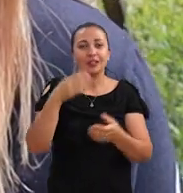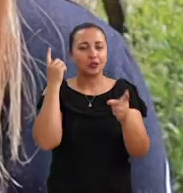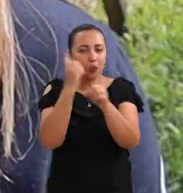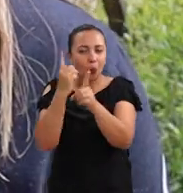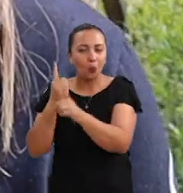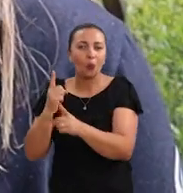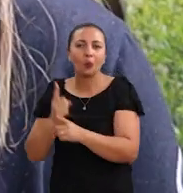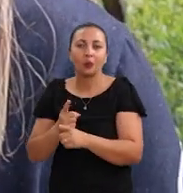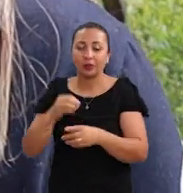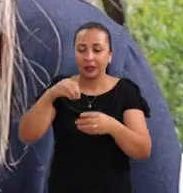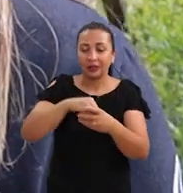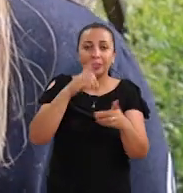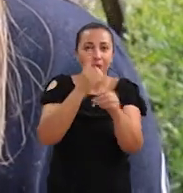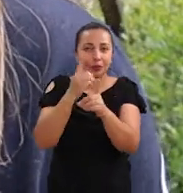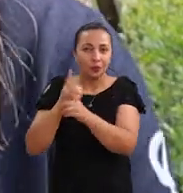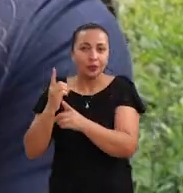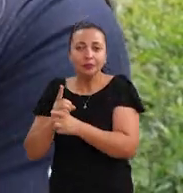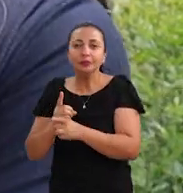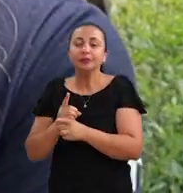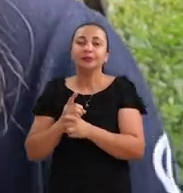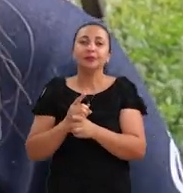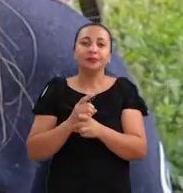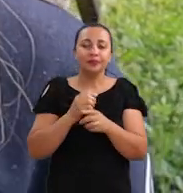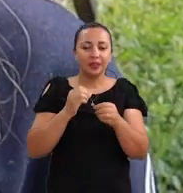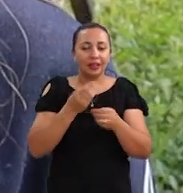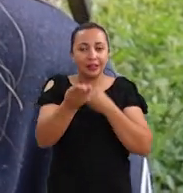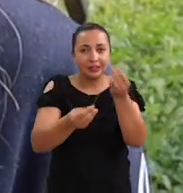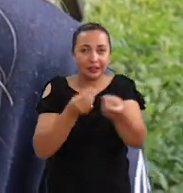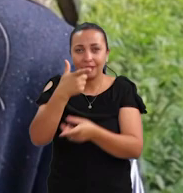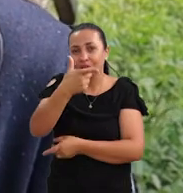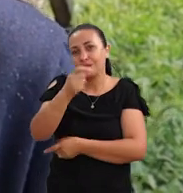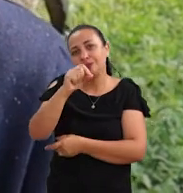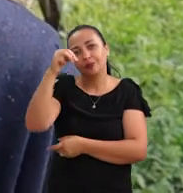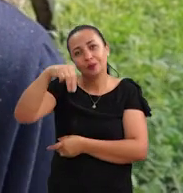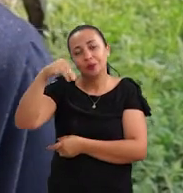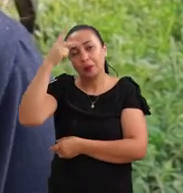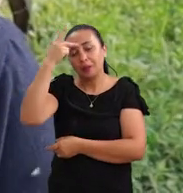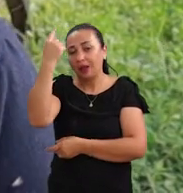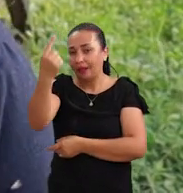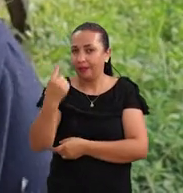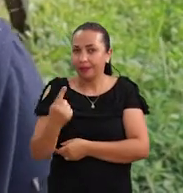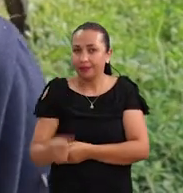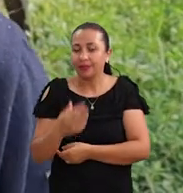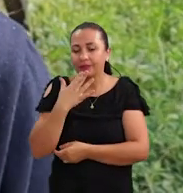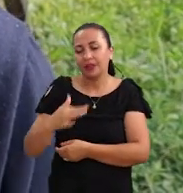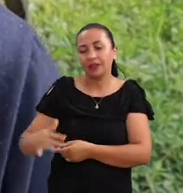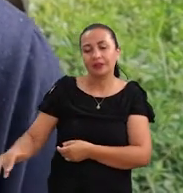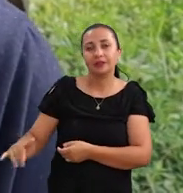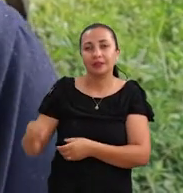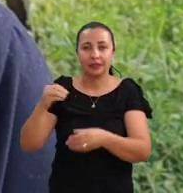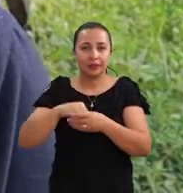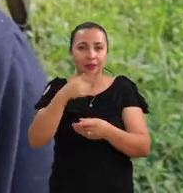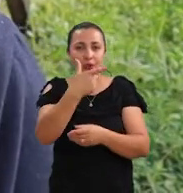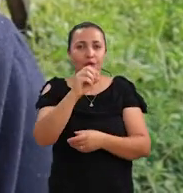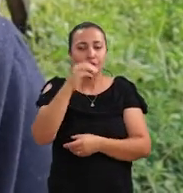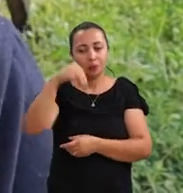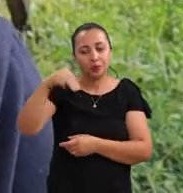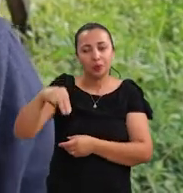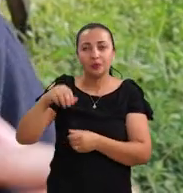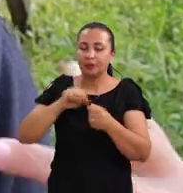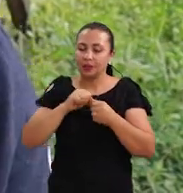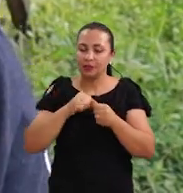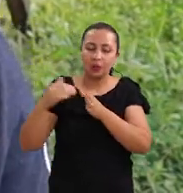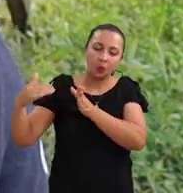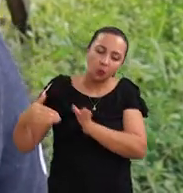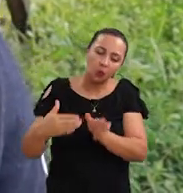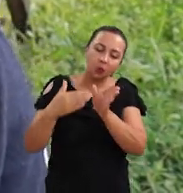sessões e dentro dessas sessões eram fornecidas 20 minutos para cada praticante e dentro desses 20 minutos a gente